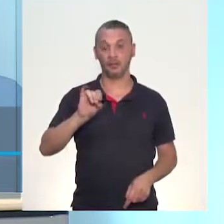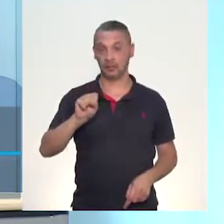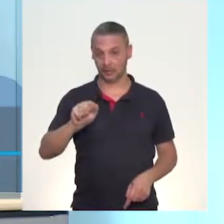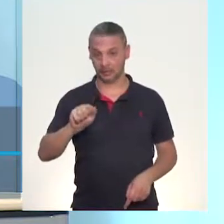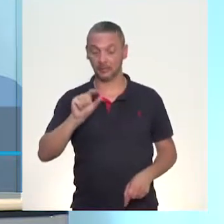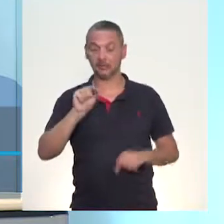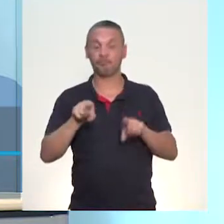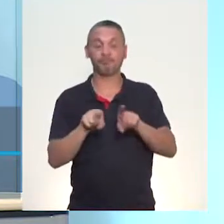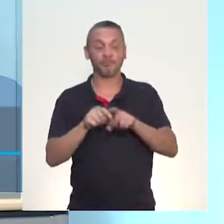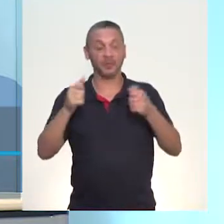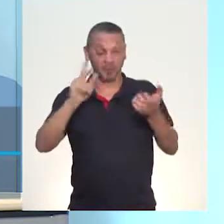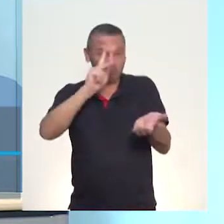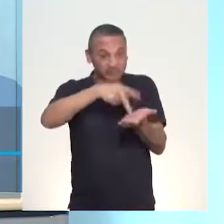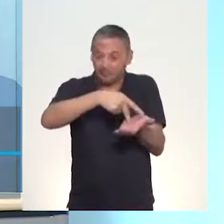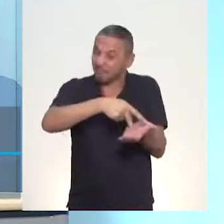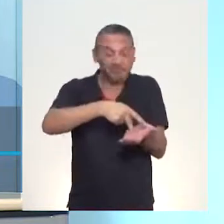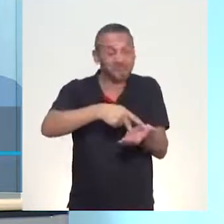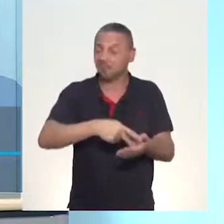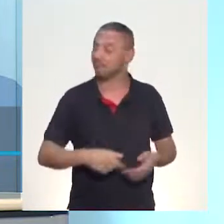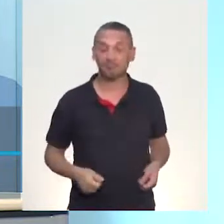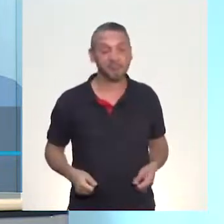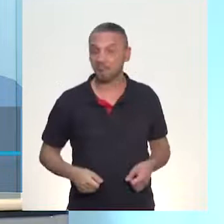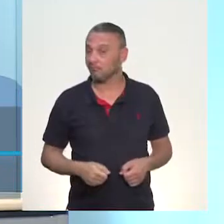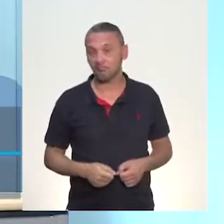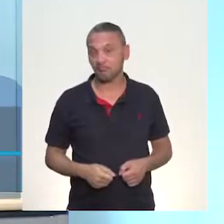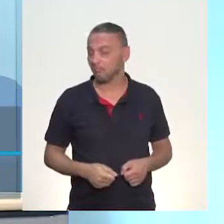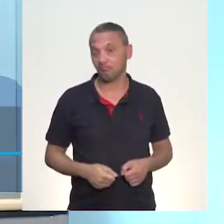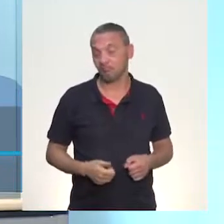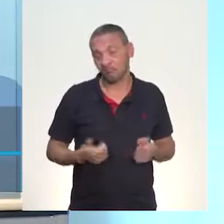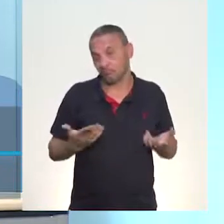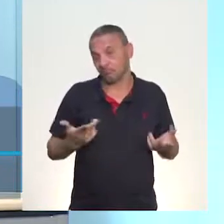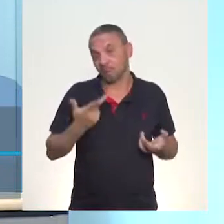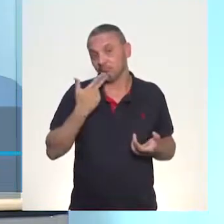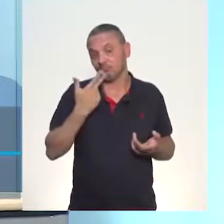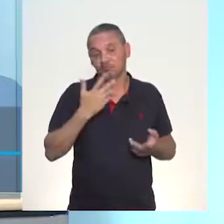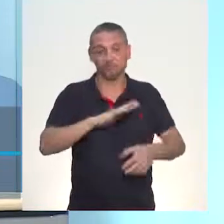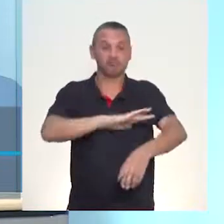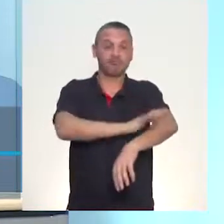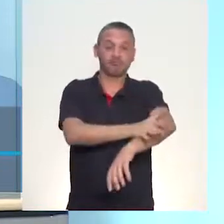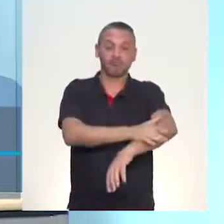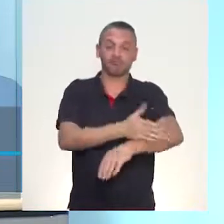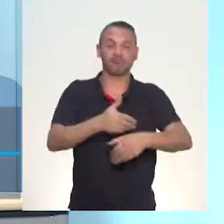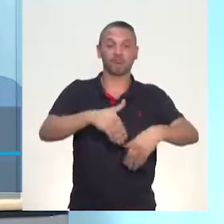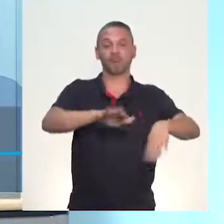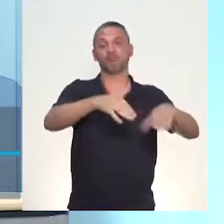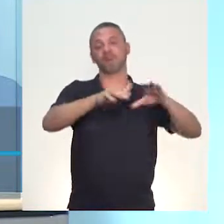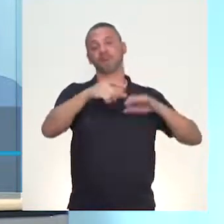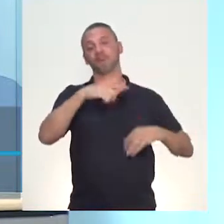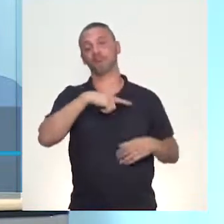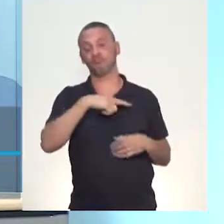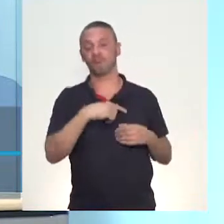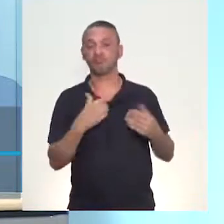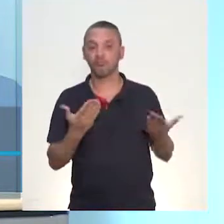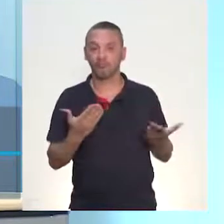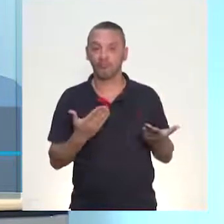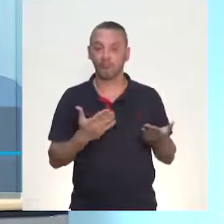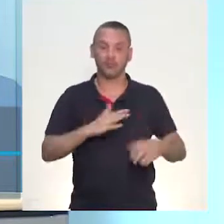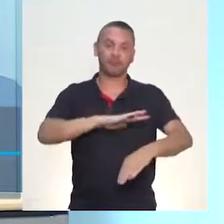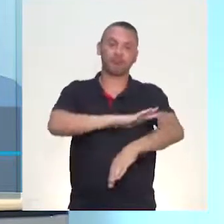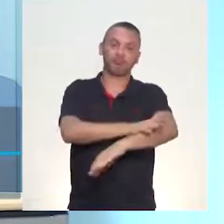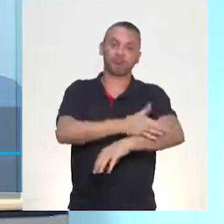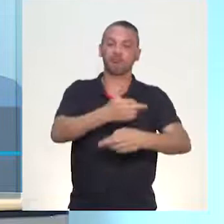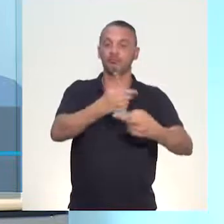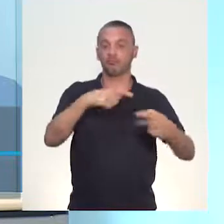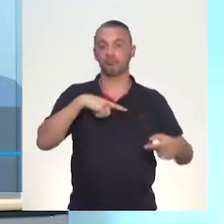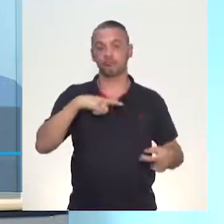são verdades. Exato. Então você naturaliza preconceitos, você naturaliza